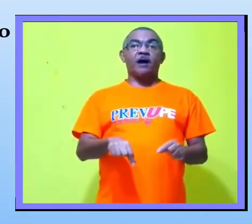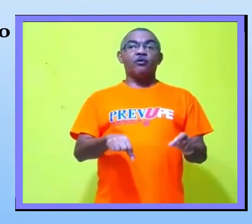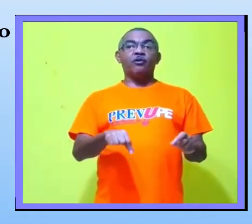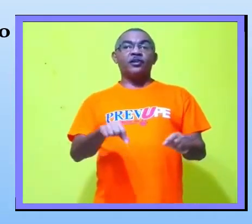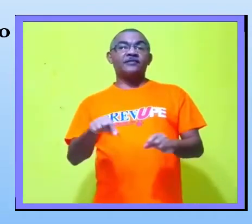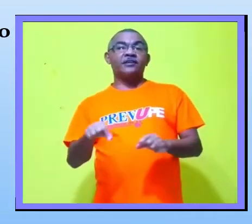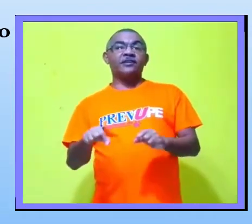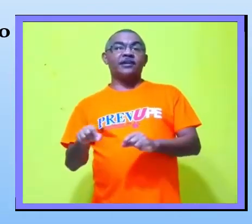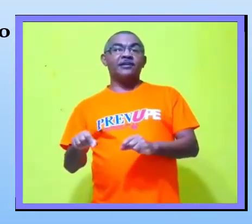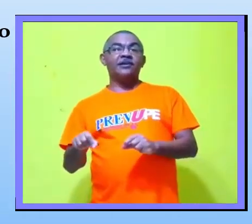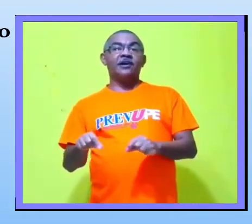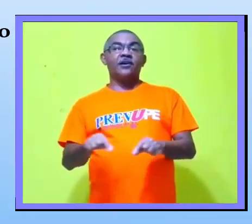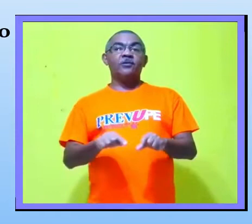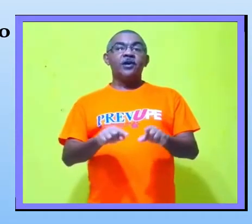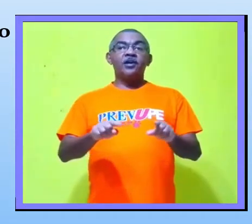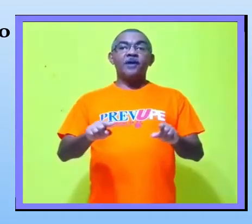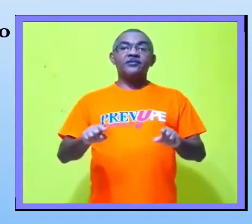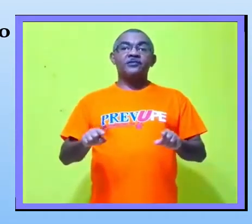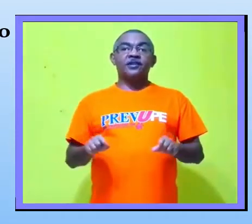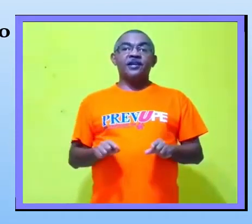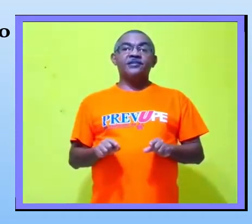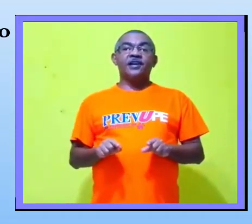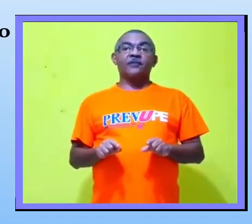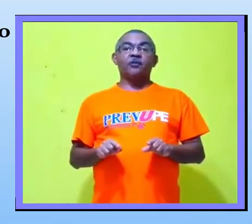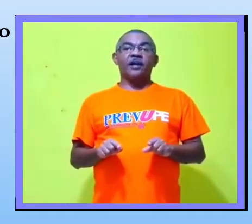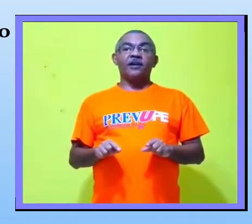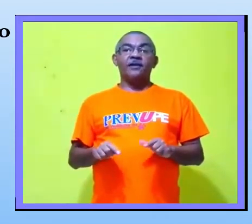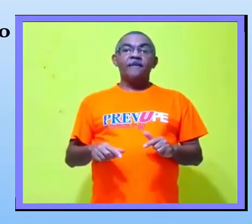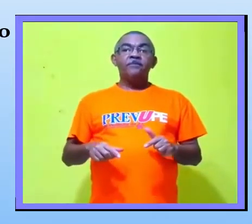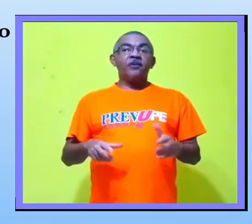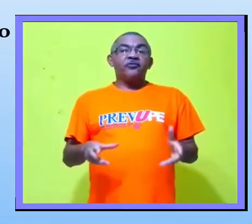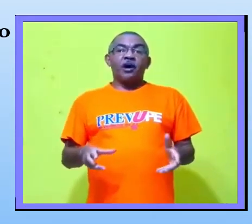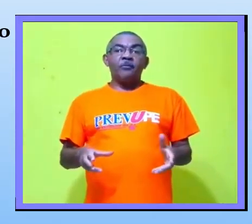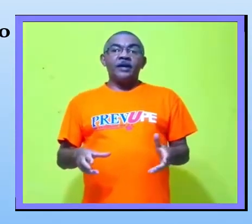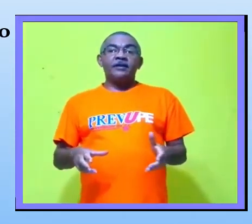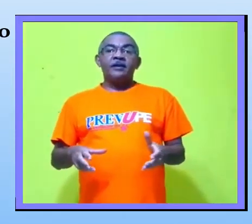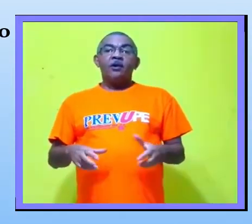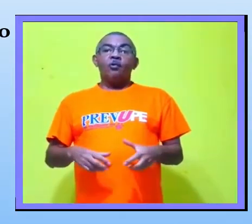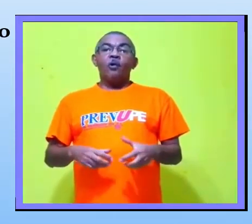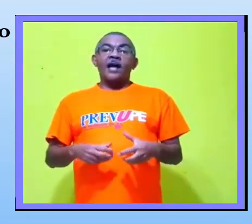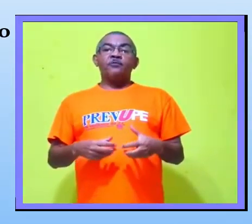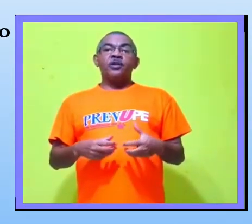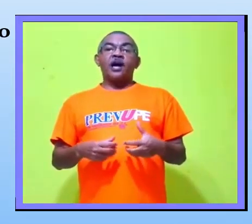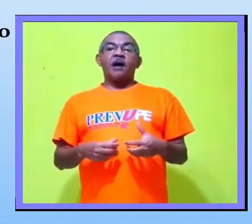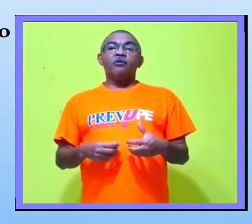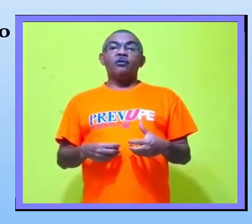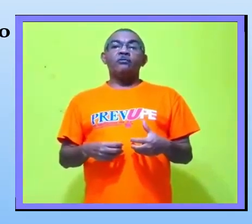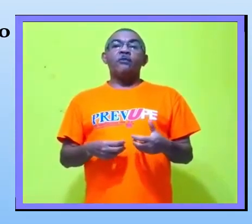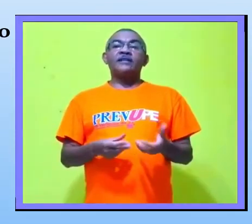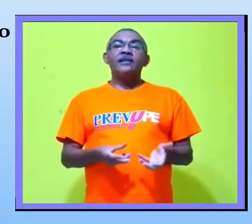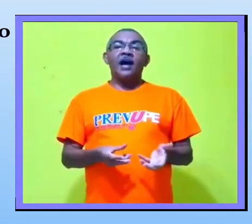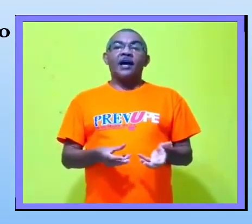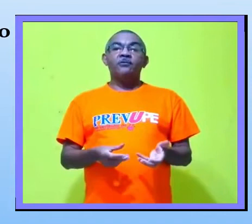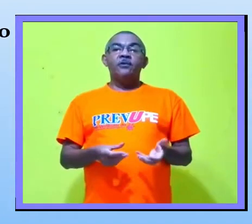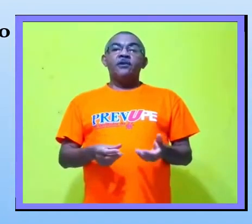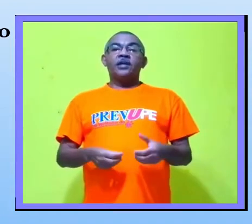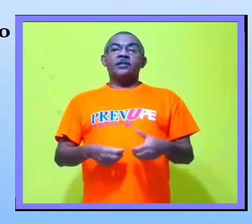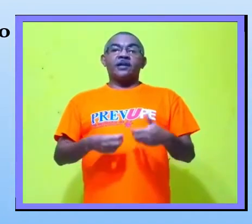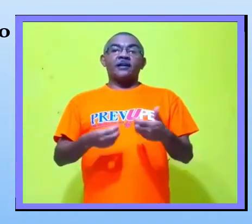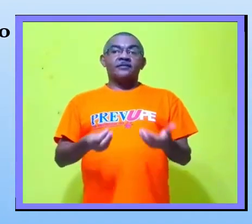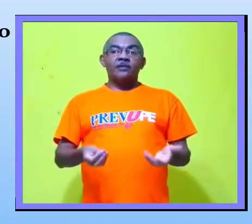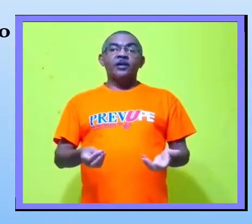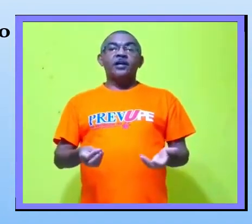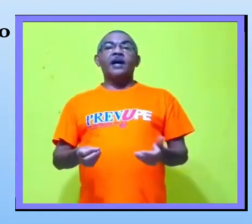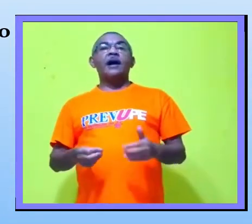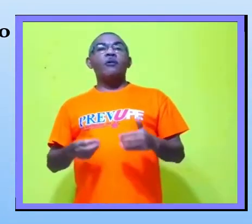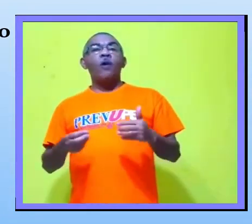átomo de carbono, onde a setinha está indicando, e mais 3 ligados a ele. E finalmente, e o átomo de carbono quaternário, que